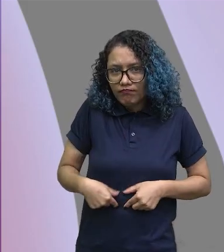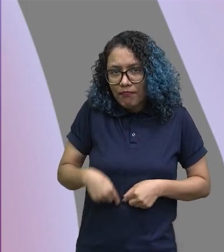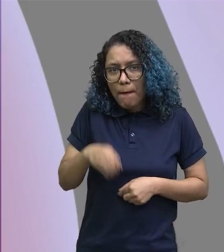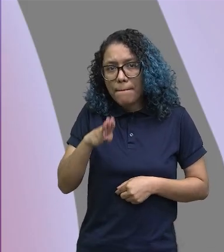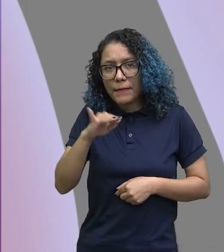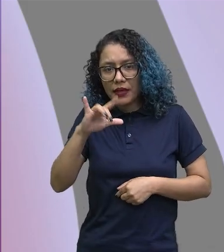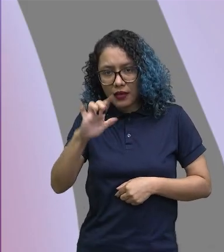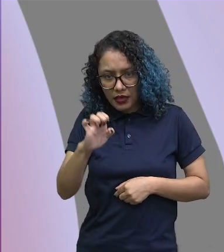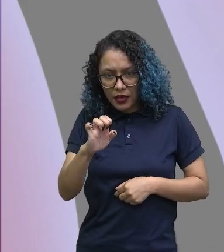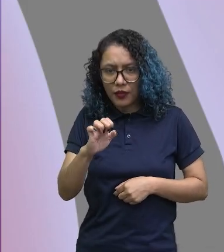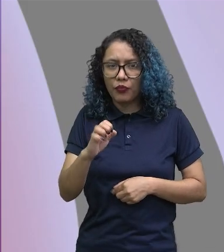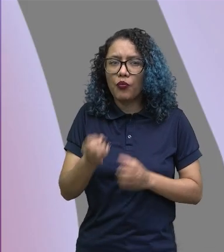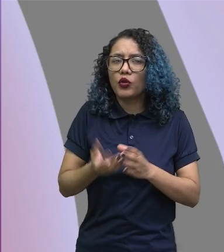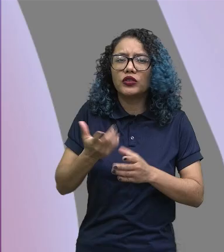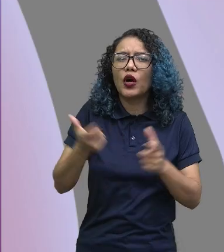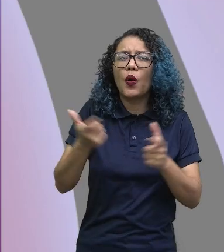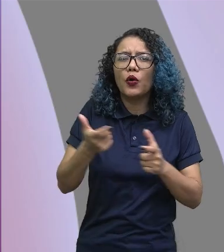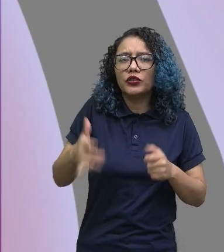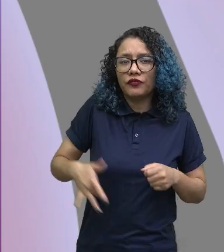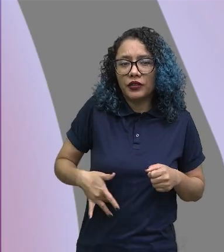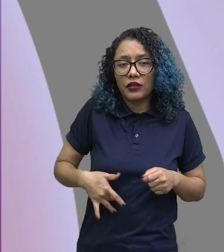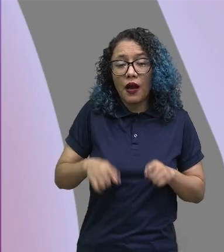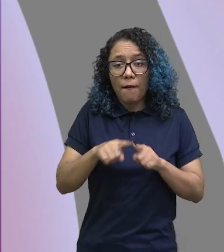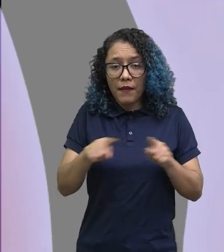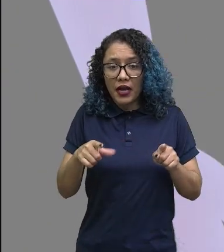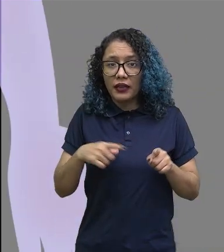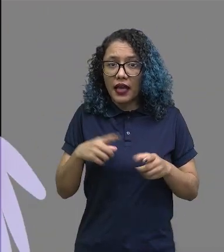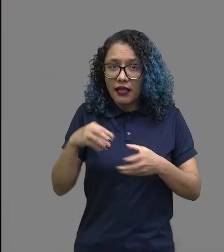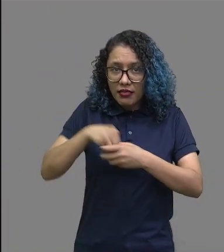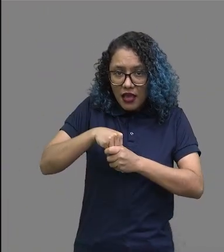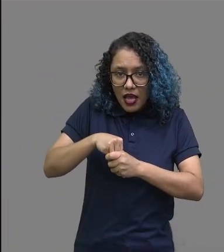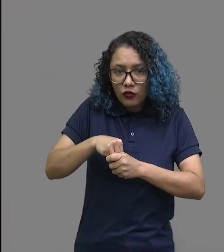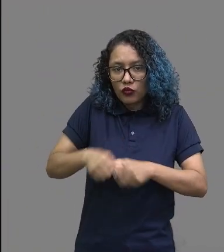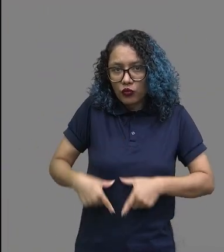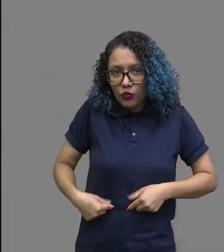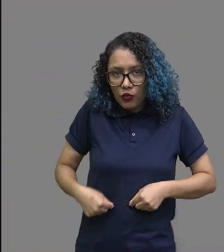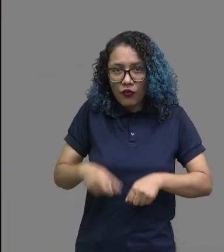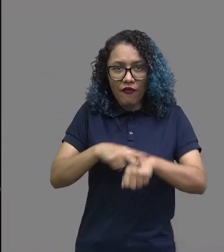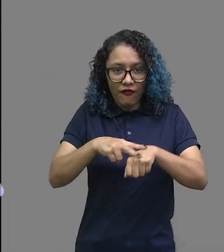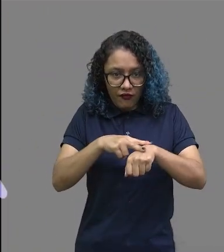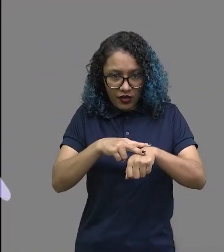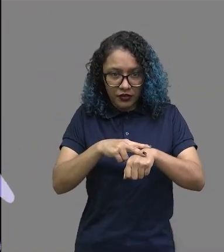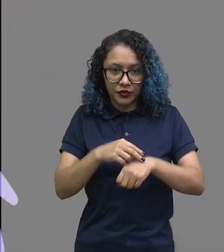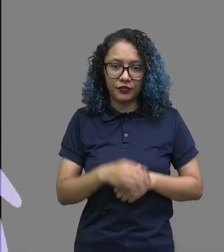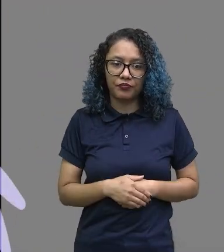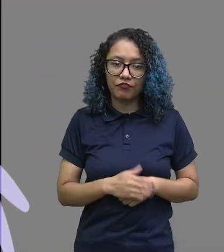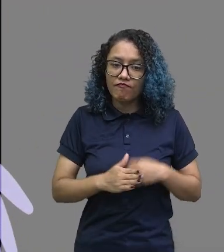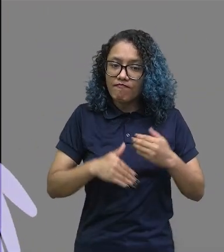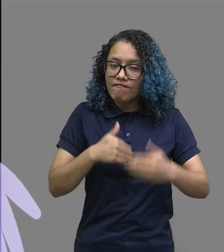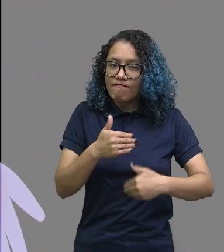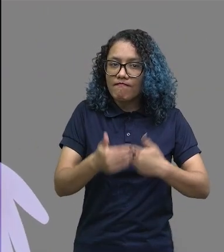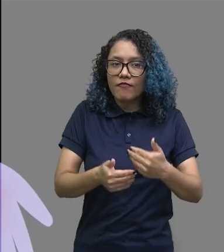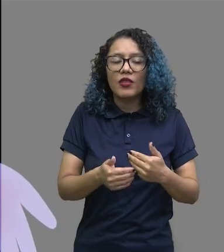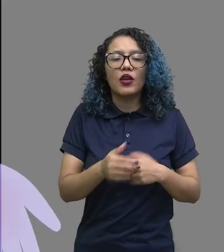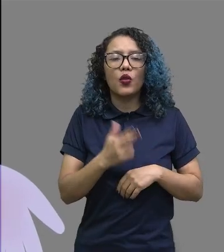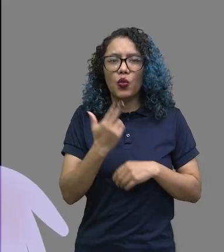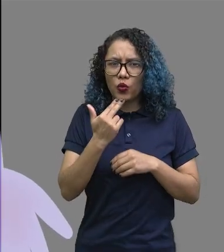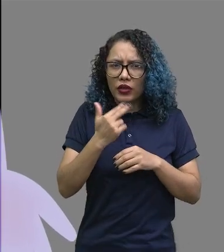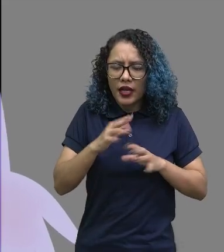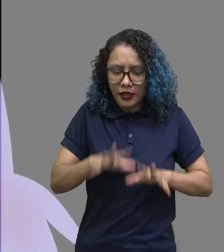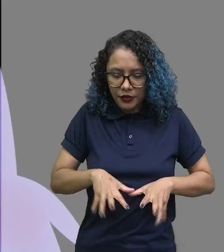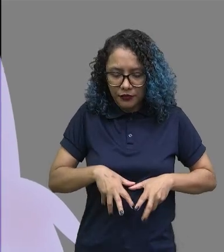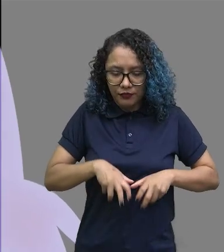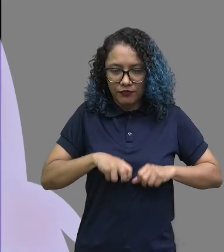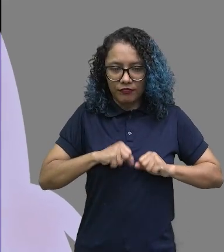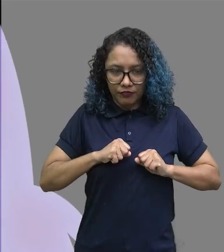pelo fígado, mas é armazenada pela vesícula biliar. Na sequência, os nutrientes digeridos são absorvidos